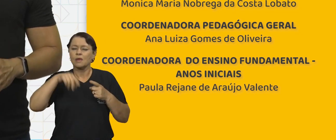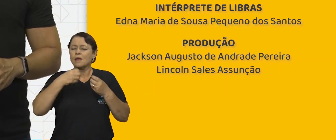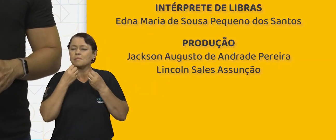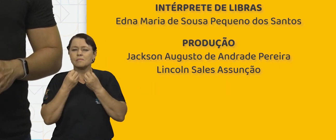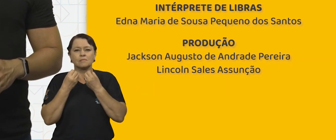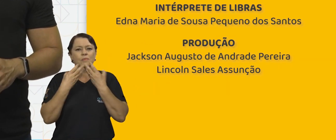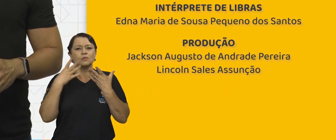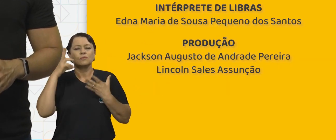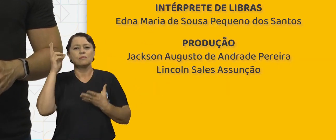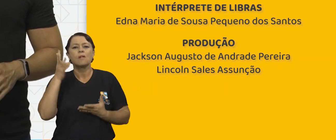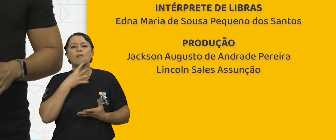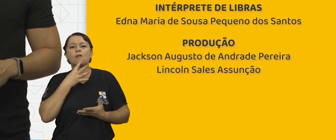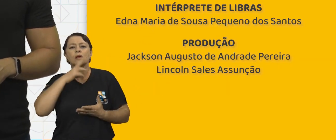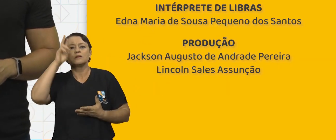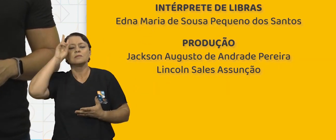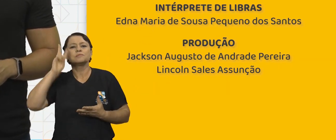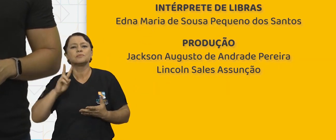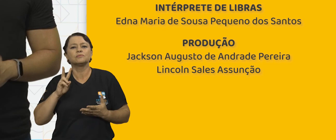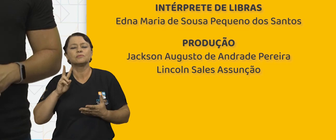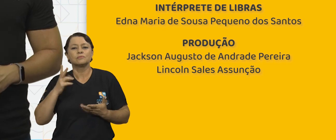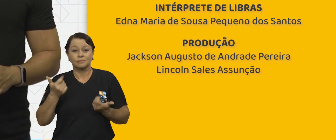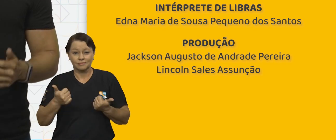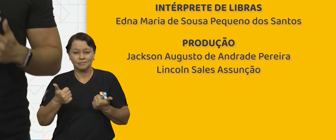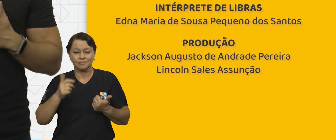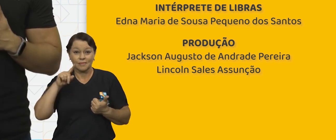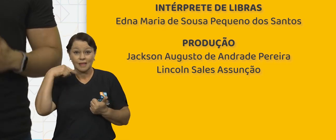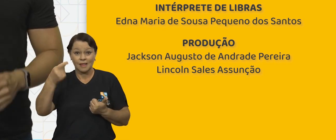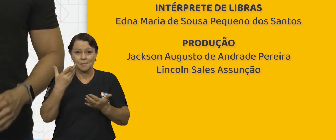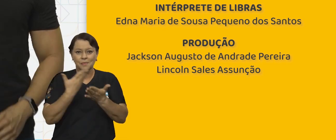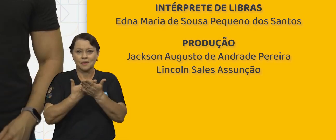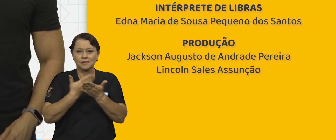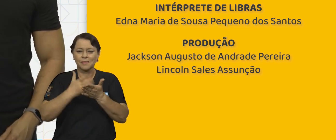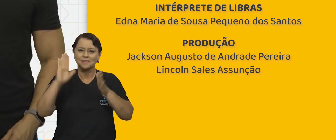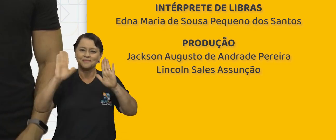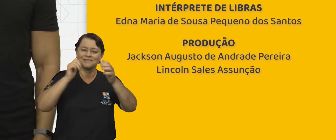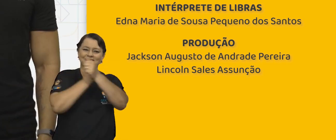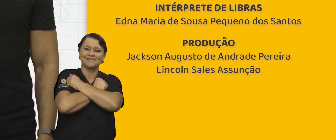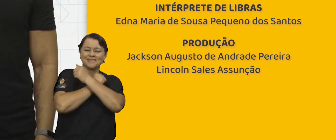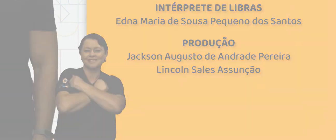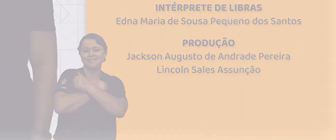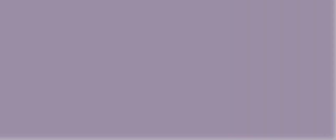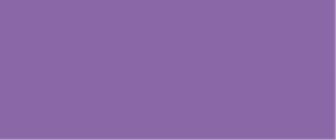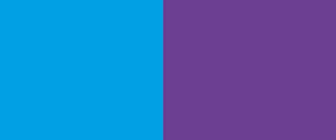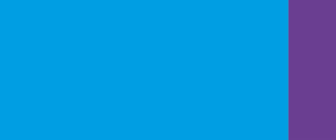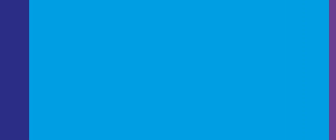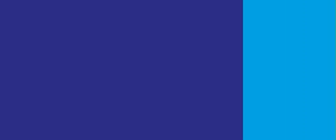bom conhecer a história da humanidade. Aguardo você na próxima aula. Grande abraço, tchau, tchau!